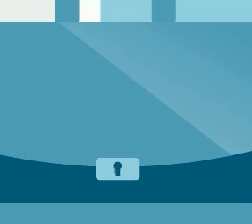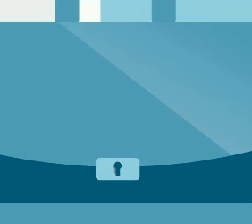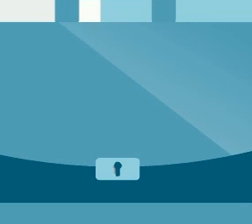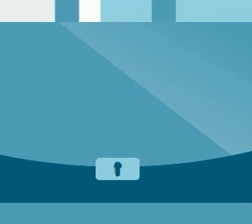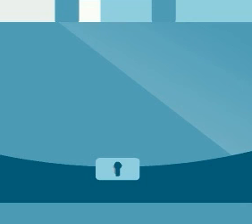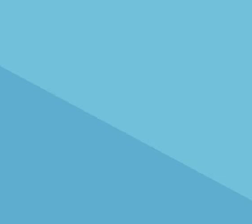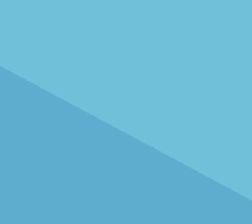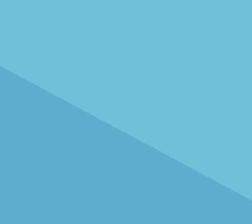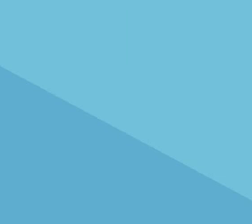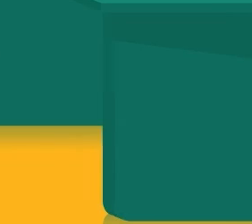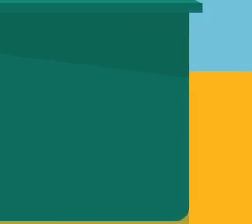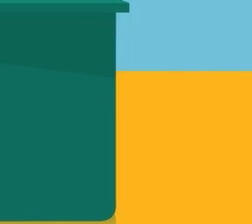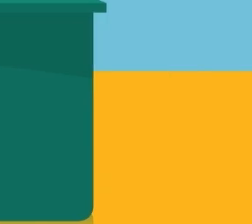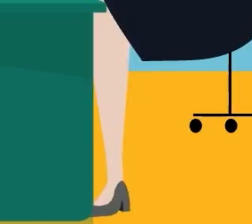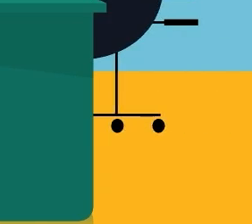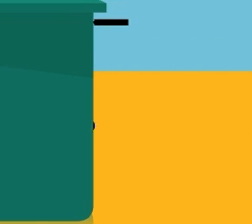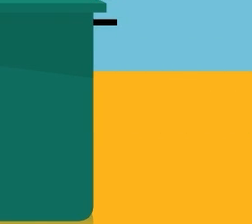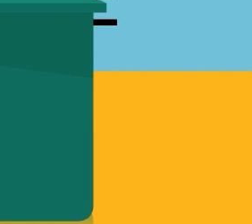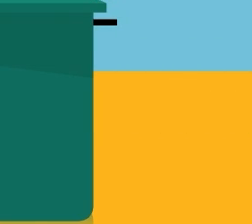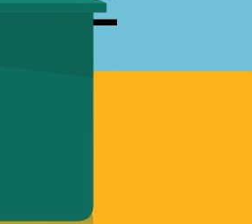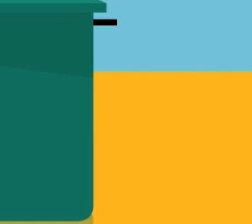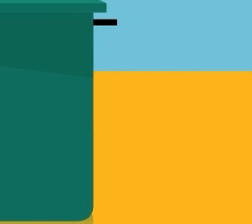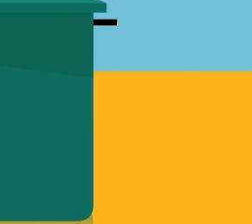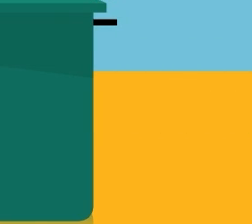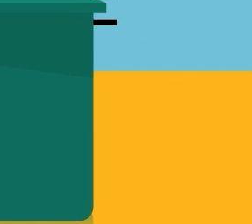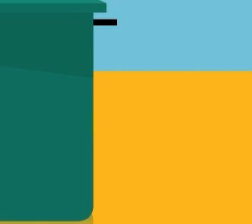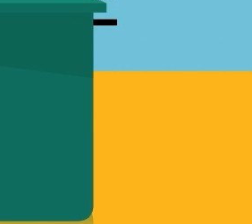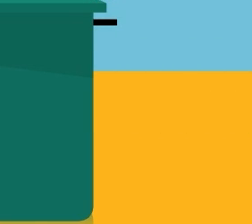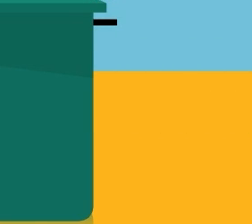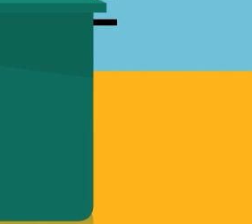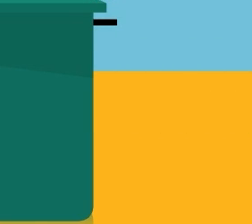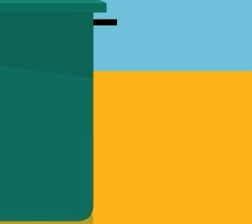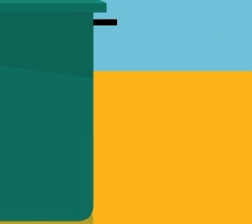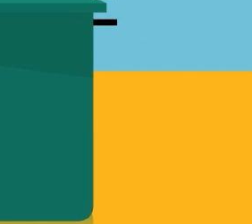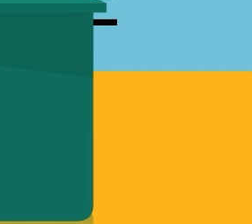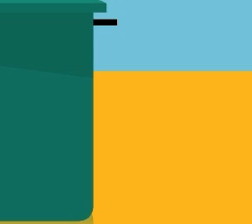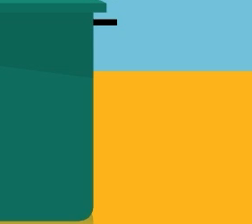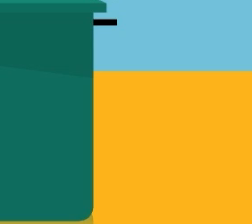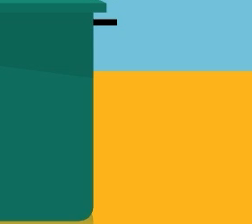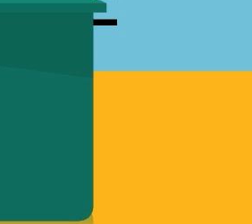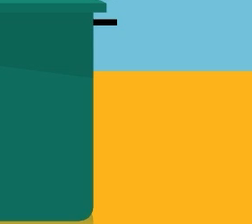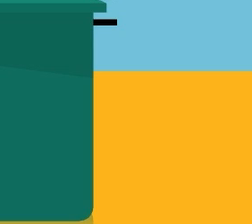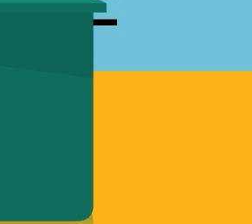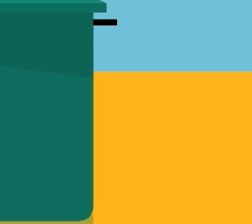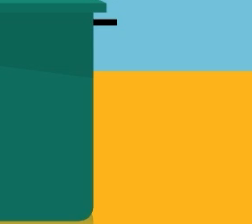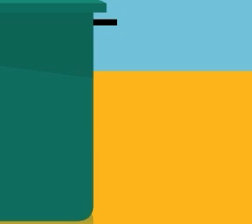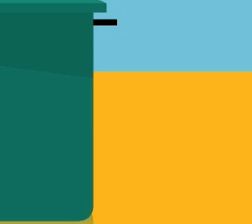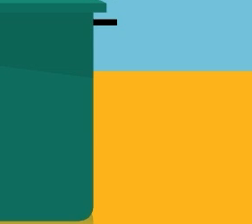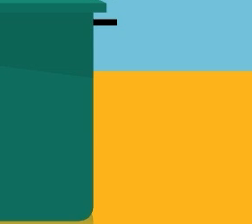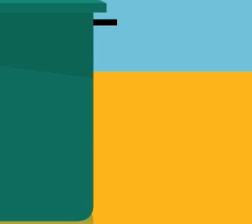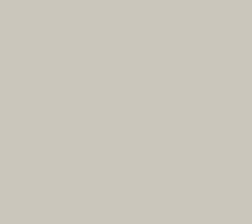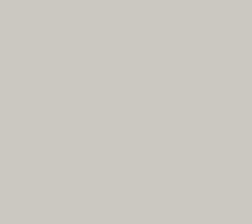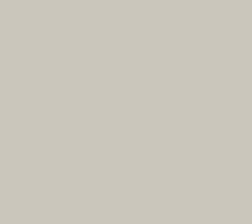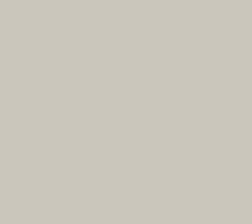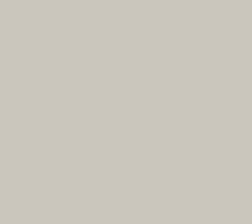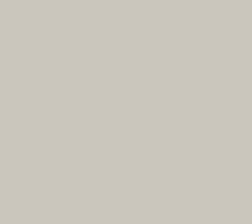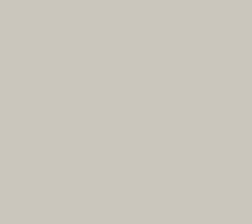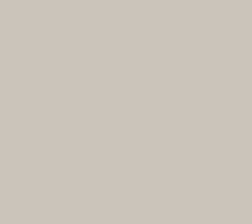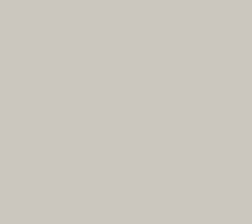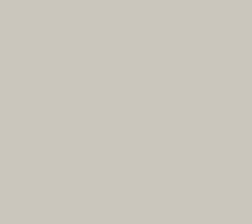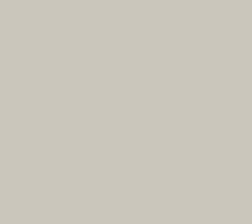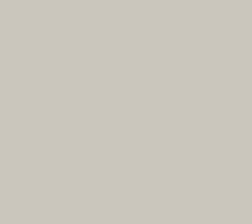trabalho. Podemos citar ações com distribuição de cartazes pelo meio ambiente corporativo, folders e manuais